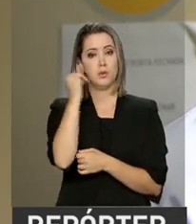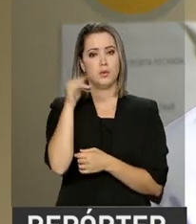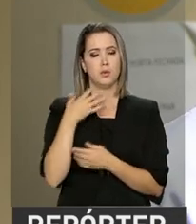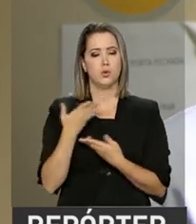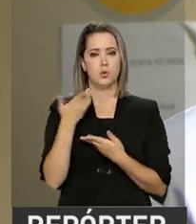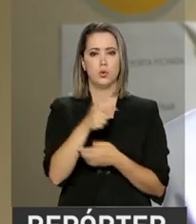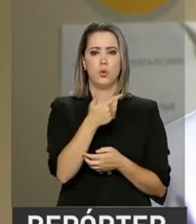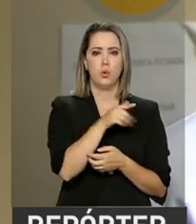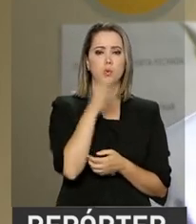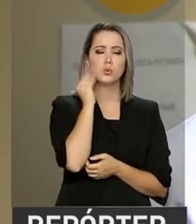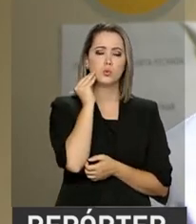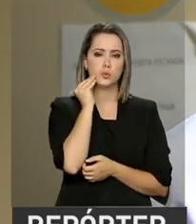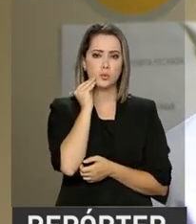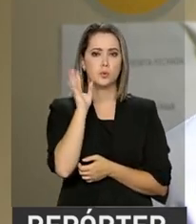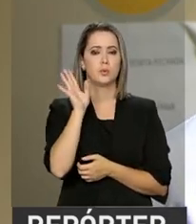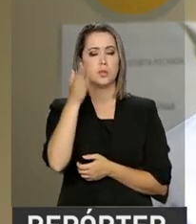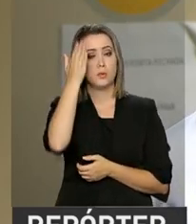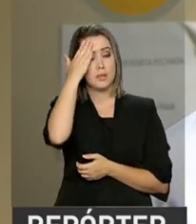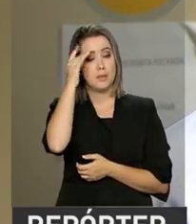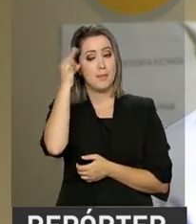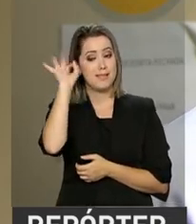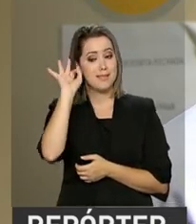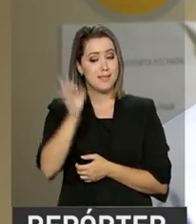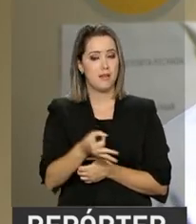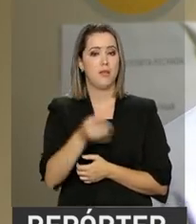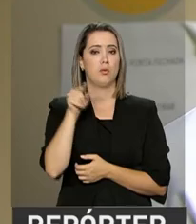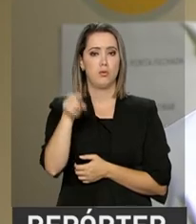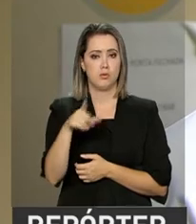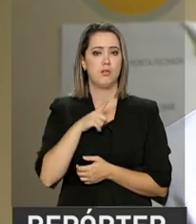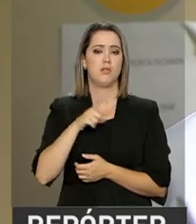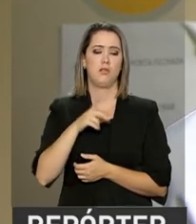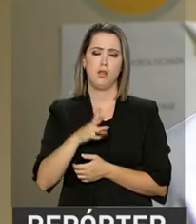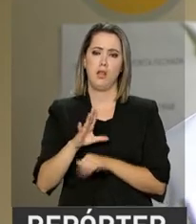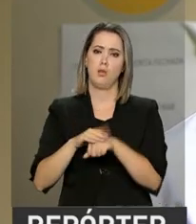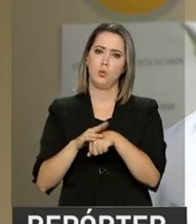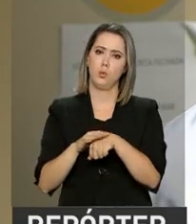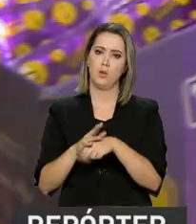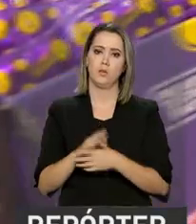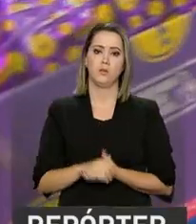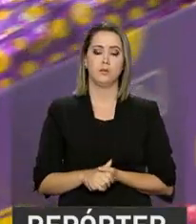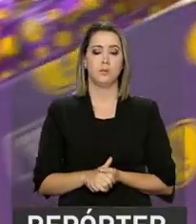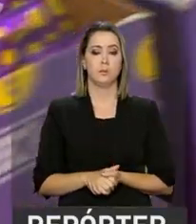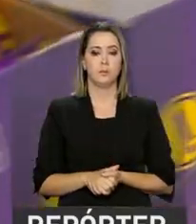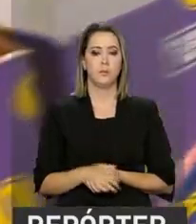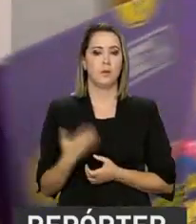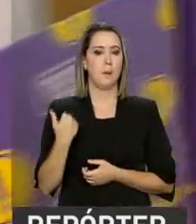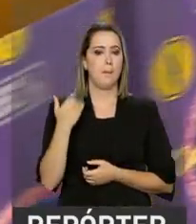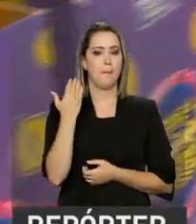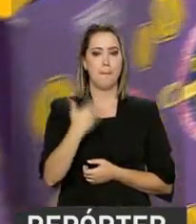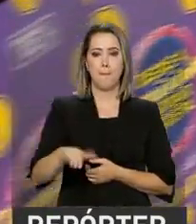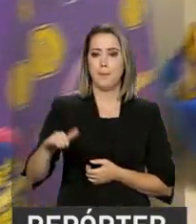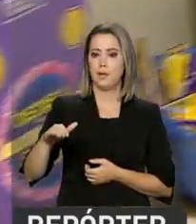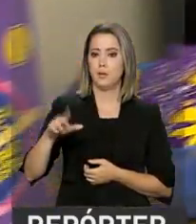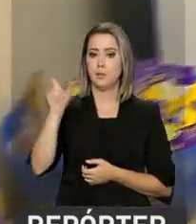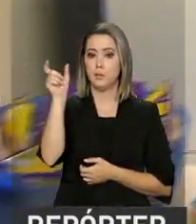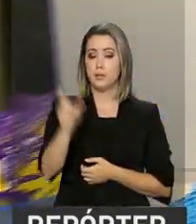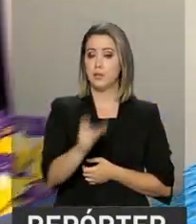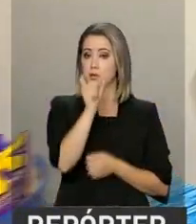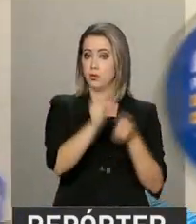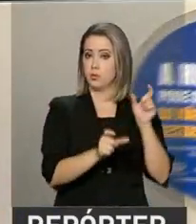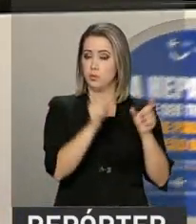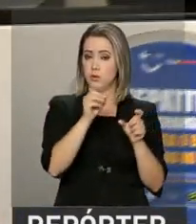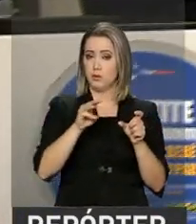ele vai fazer outros testes confirmatórios para ter certeza se ele realmente tem alguma coisa ou não Quase meio milhão de brasileiros fazem